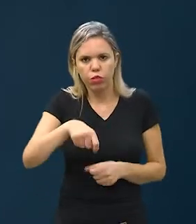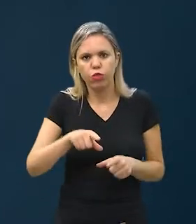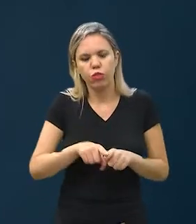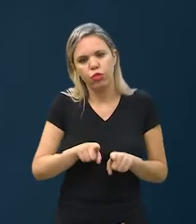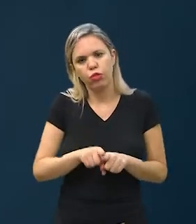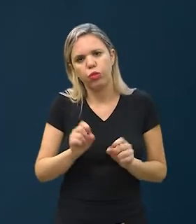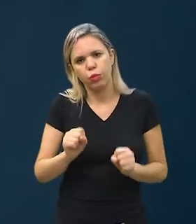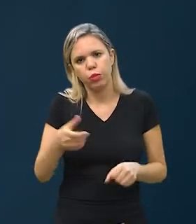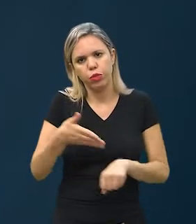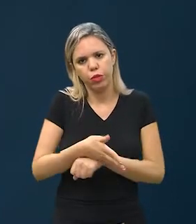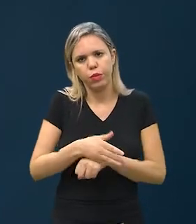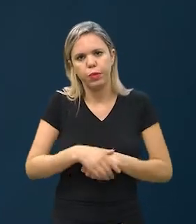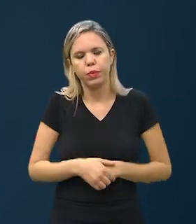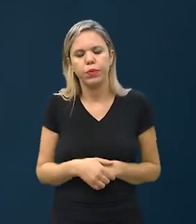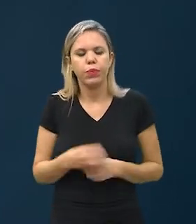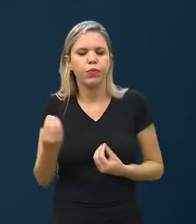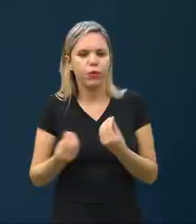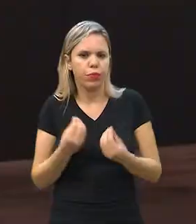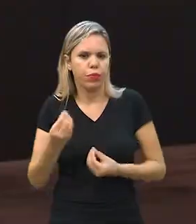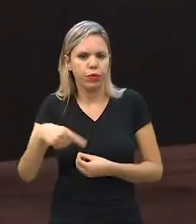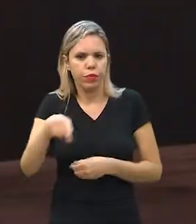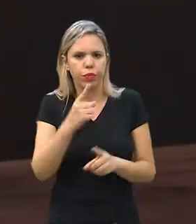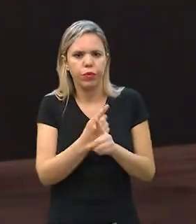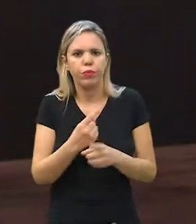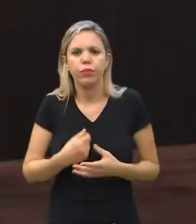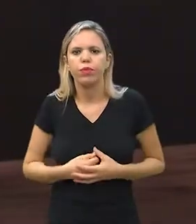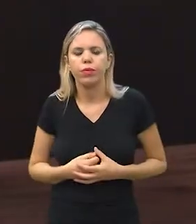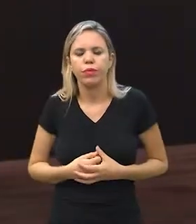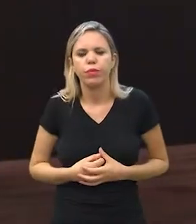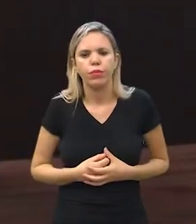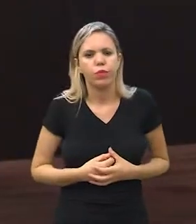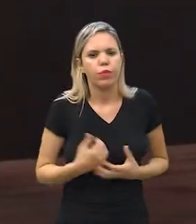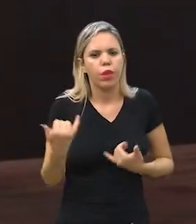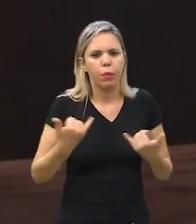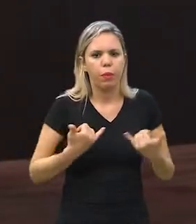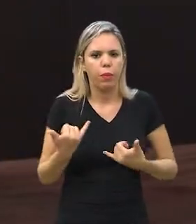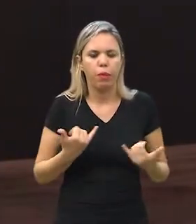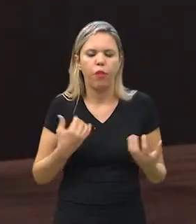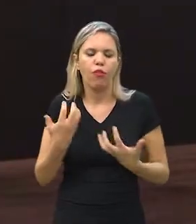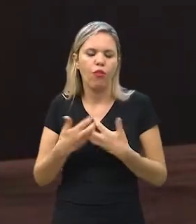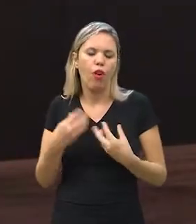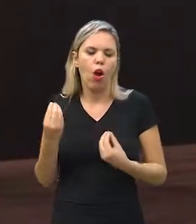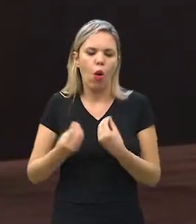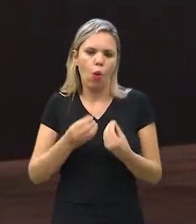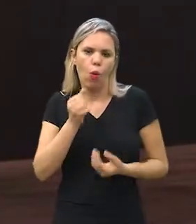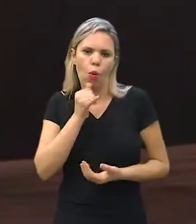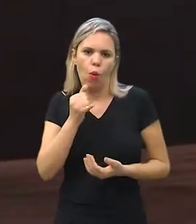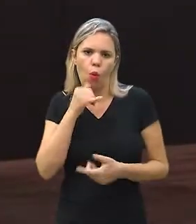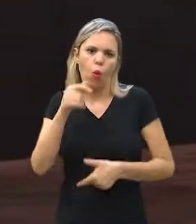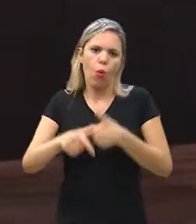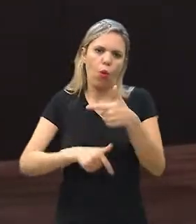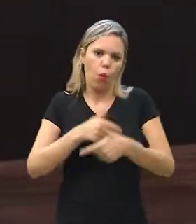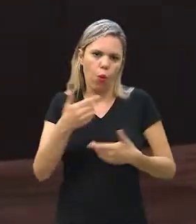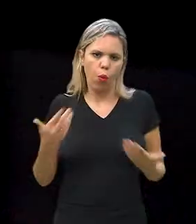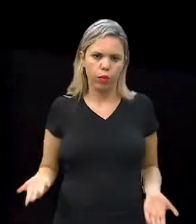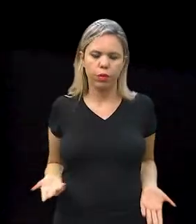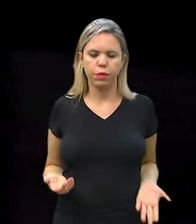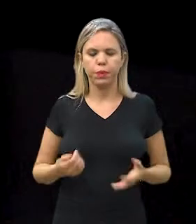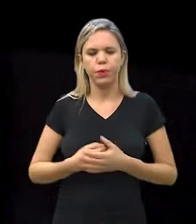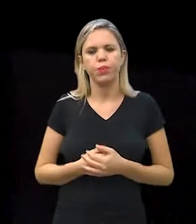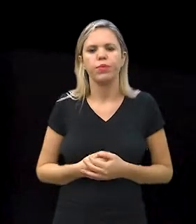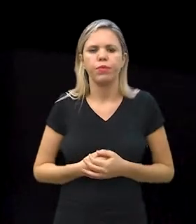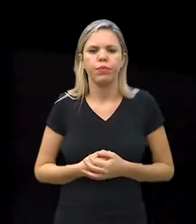novo, posso ir? Aí que eu fui e entrei. E como foi esse encontro? Me fala um pouquinho de como